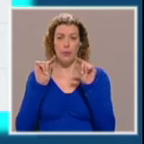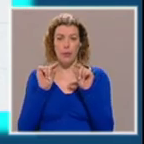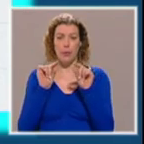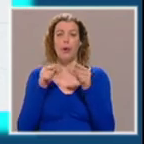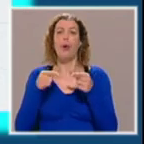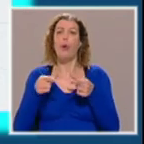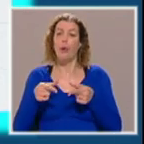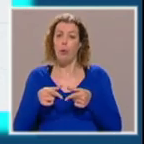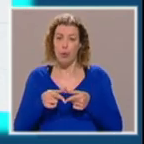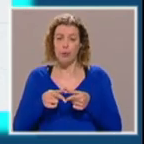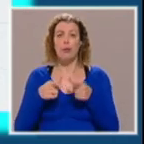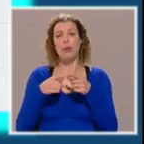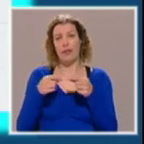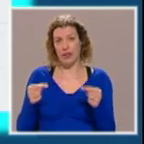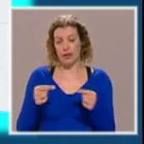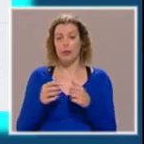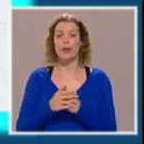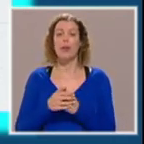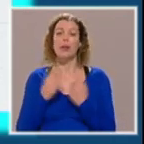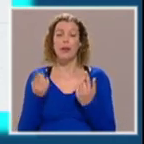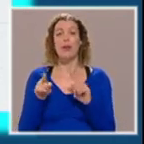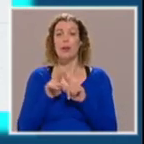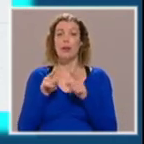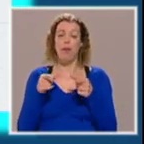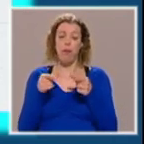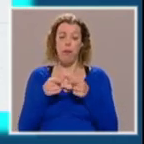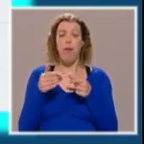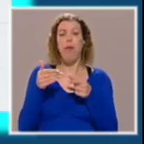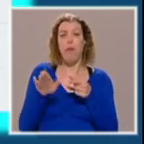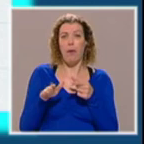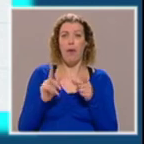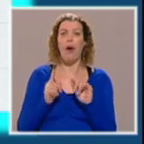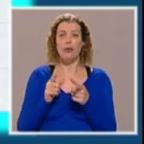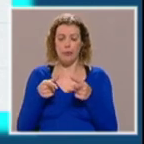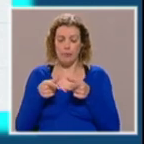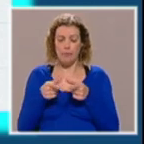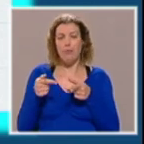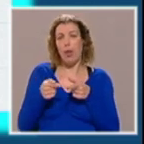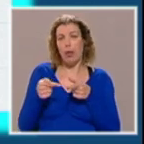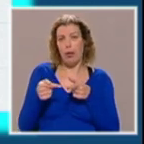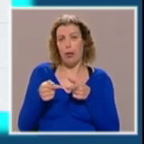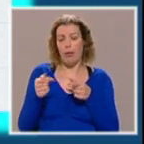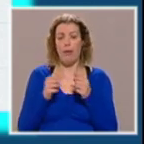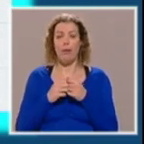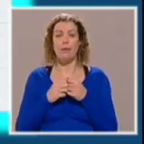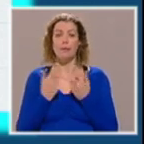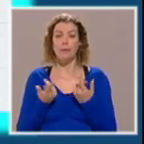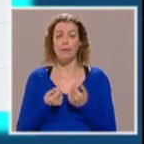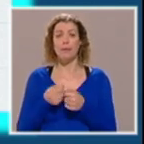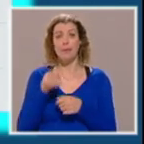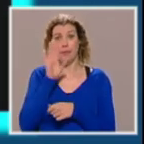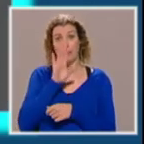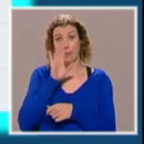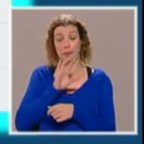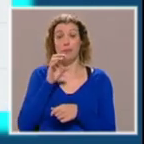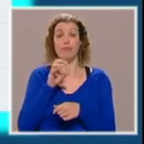falópio, o útero e a vagina, e como órgãos genitais externos, a vulva. Ao nível dos órgãos